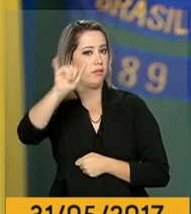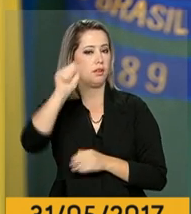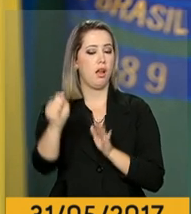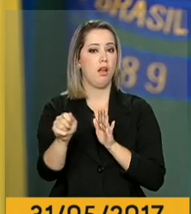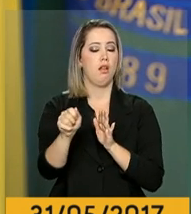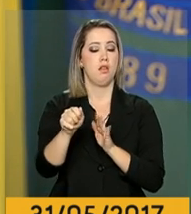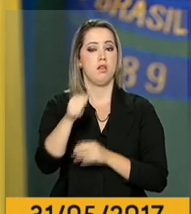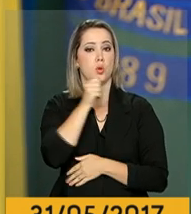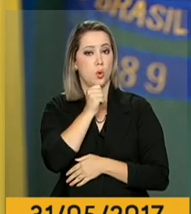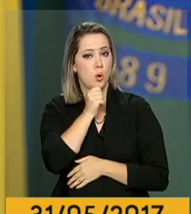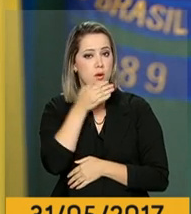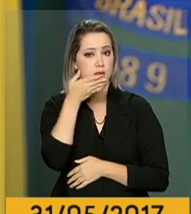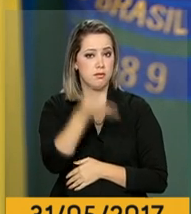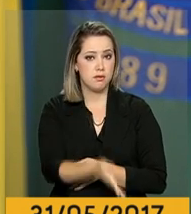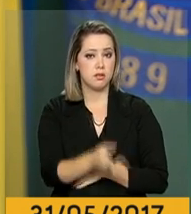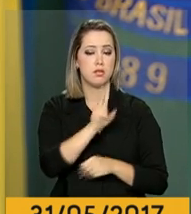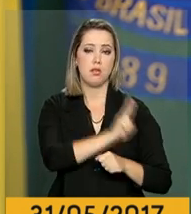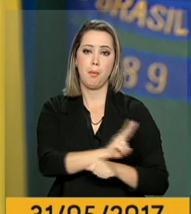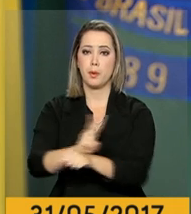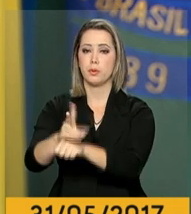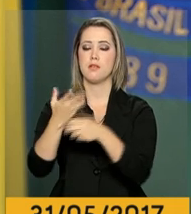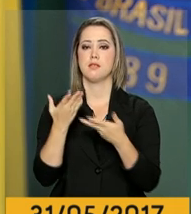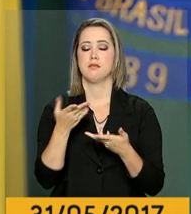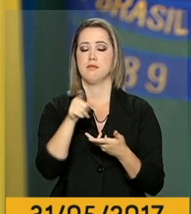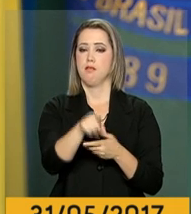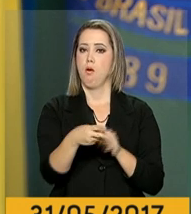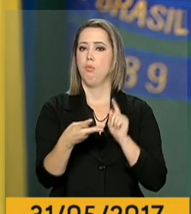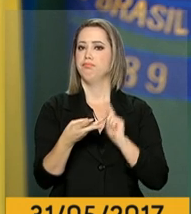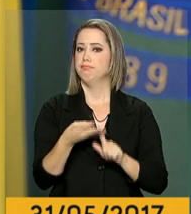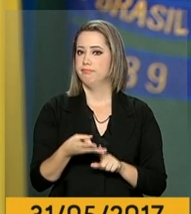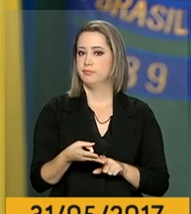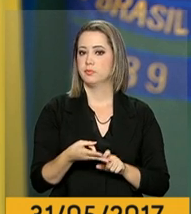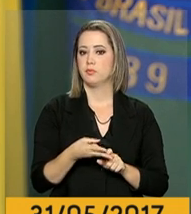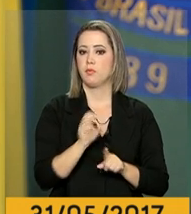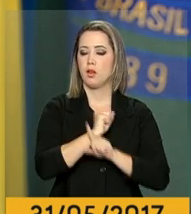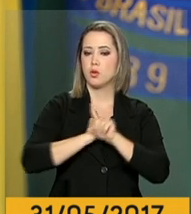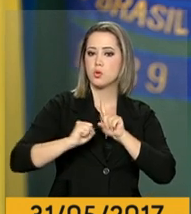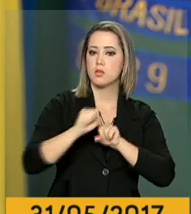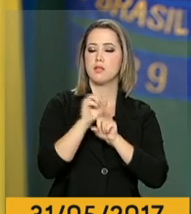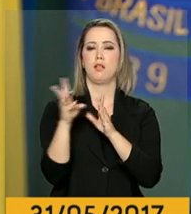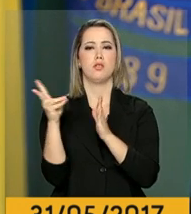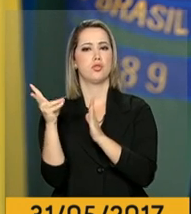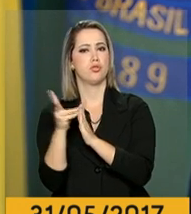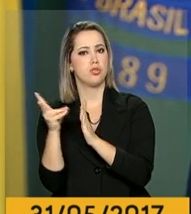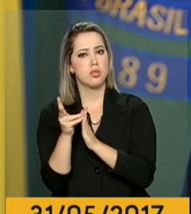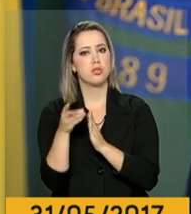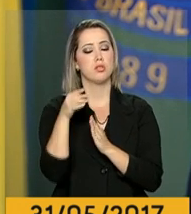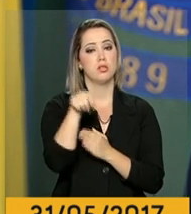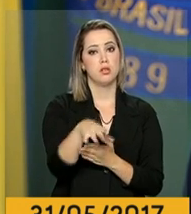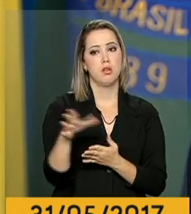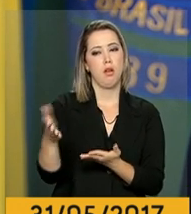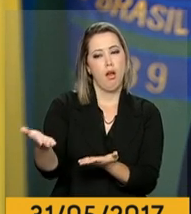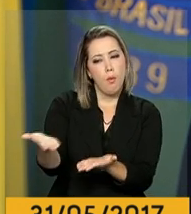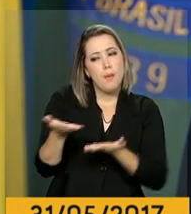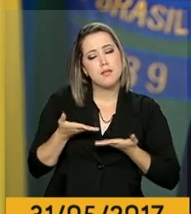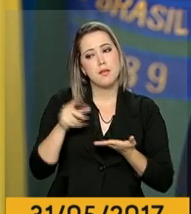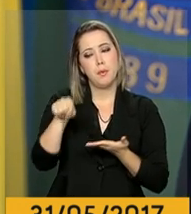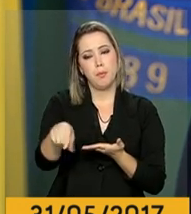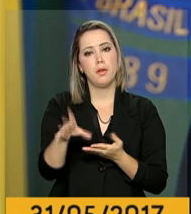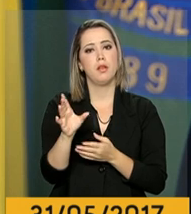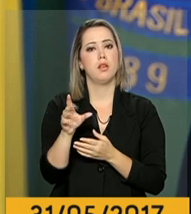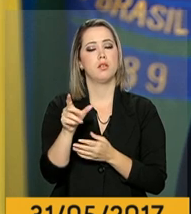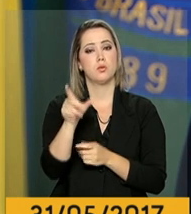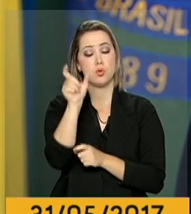mencionado, da proteção às sociedades indígenas, ao acolhimento